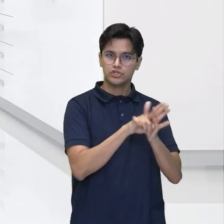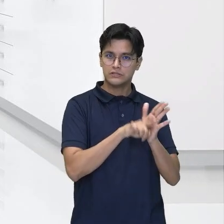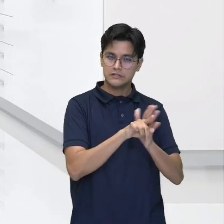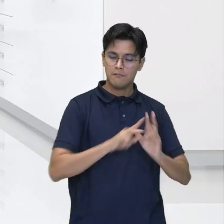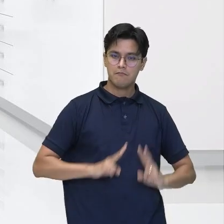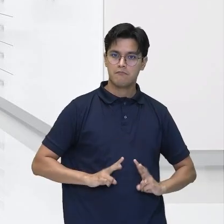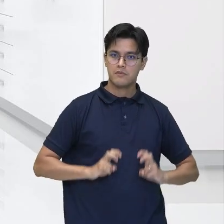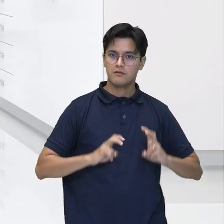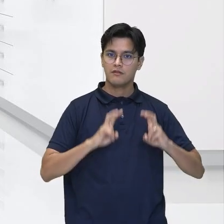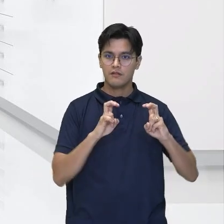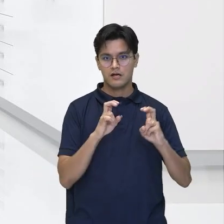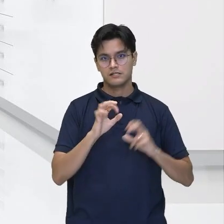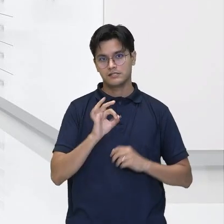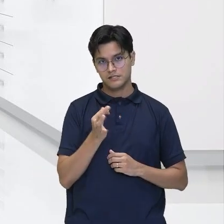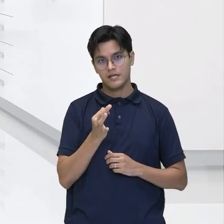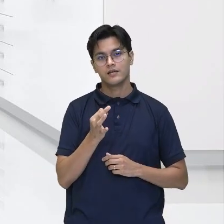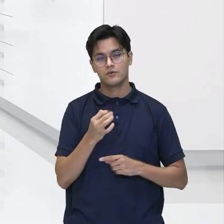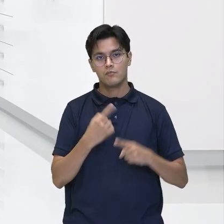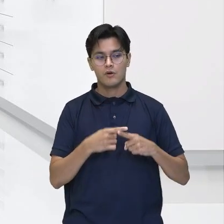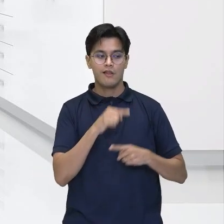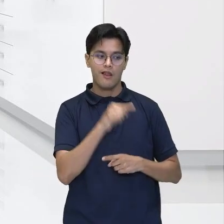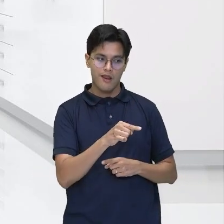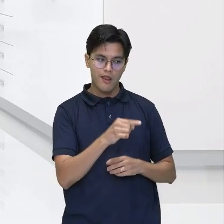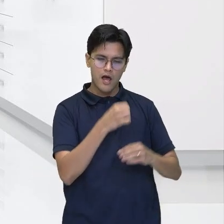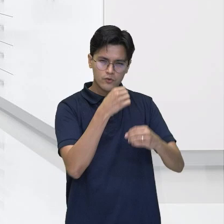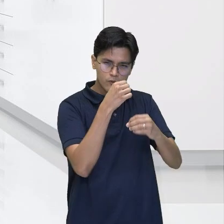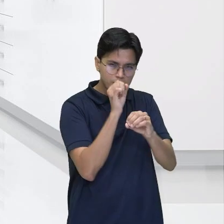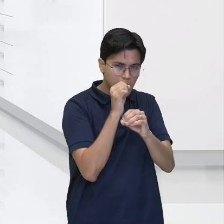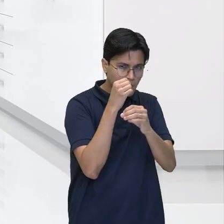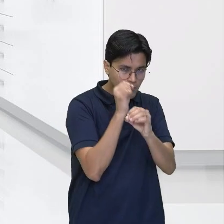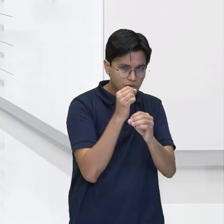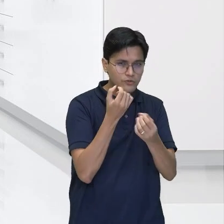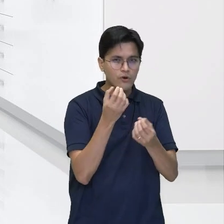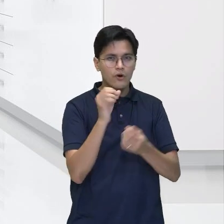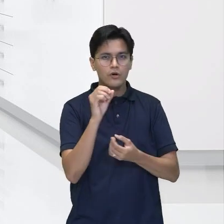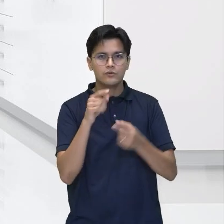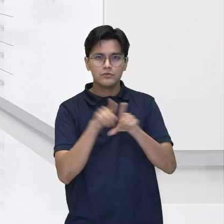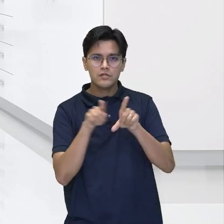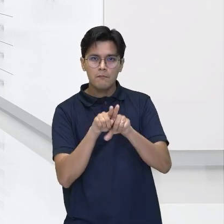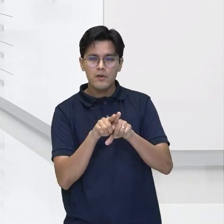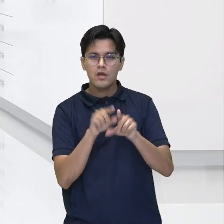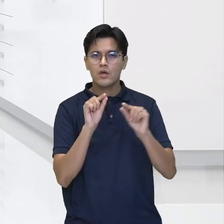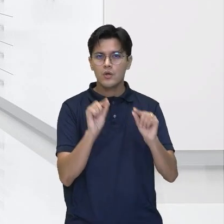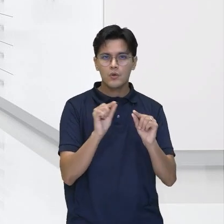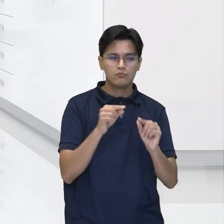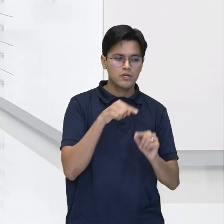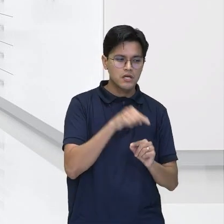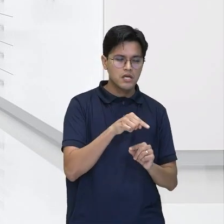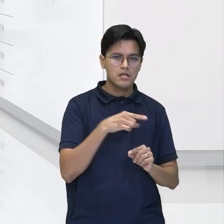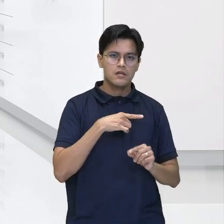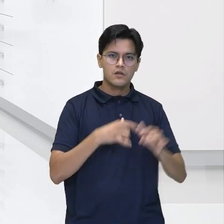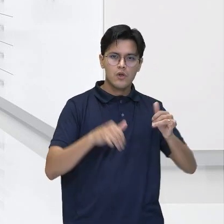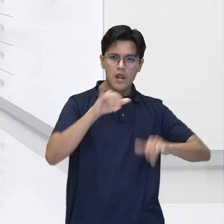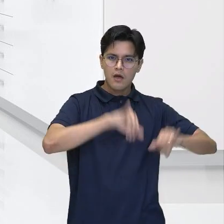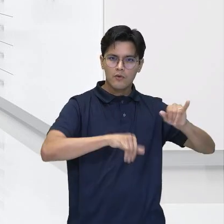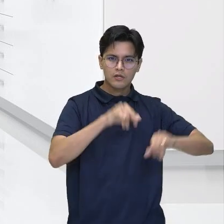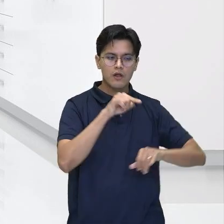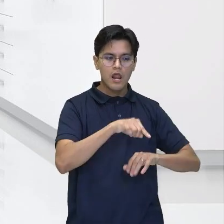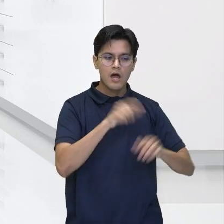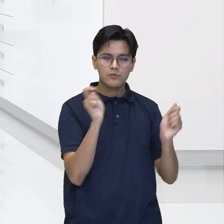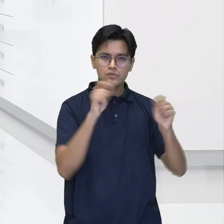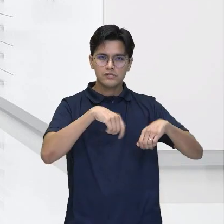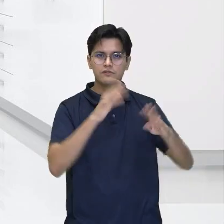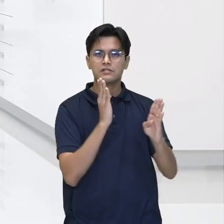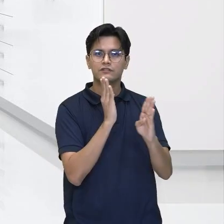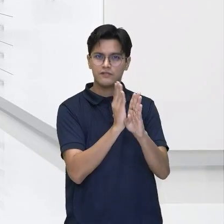esses micro-organismos nas coletas dos exames que são realizados. Tá? E uma doença mais grave que